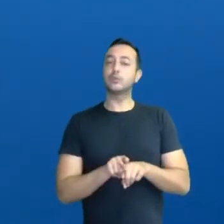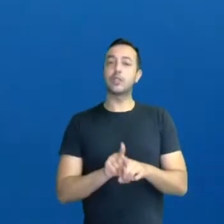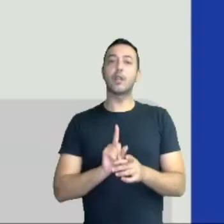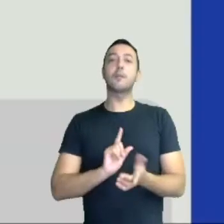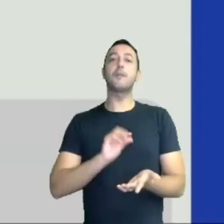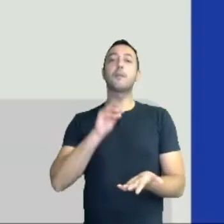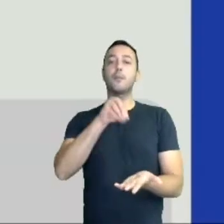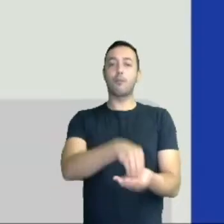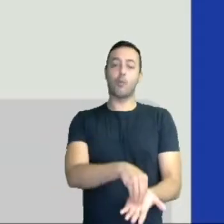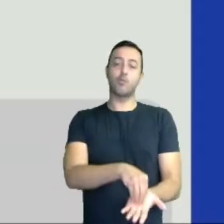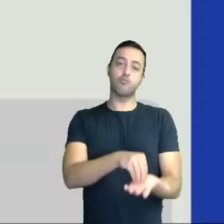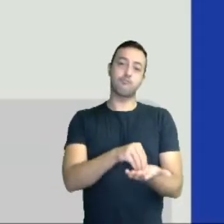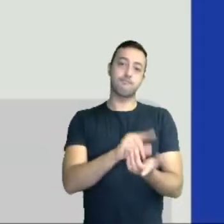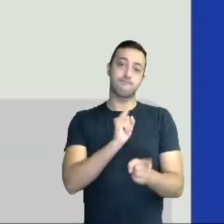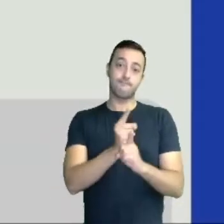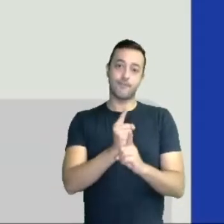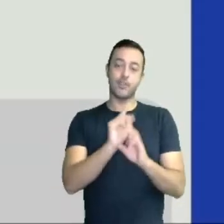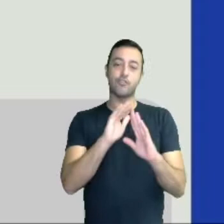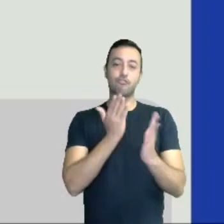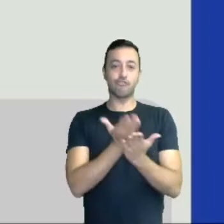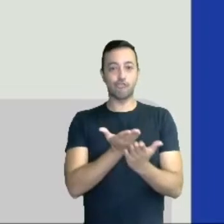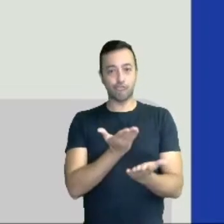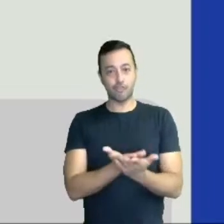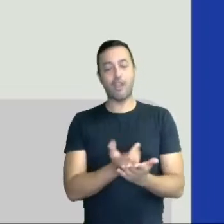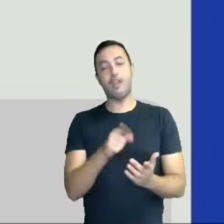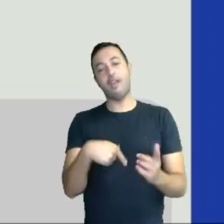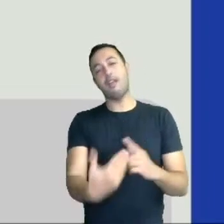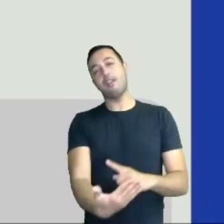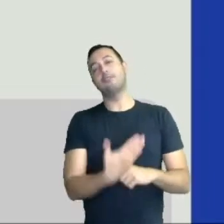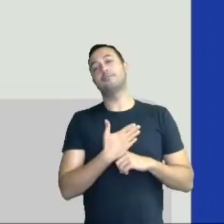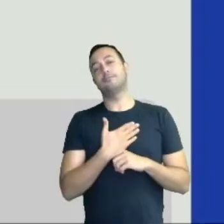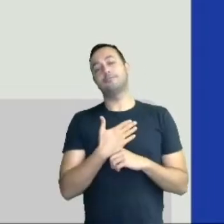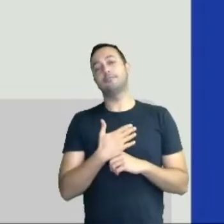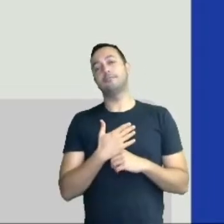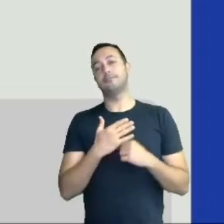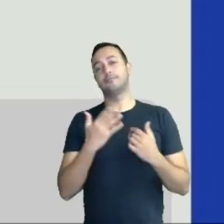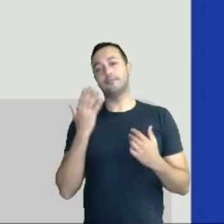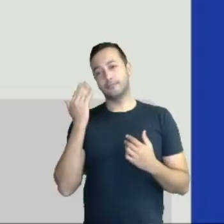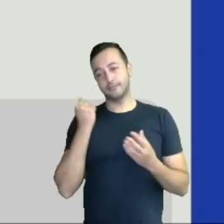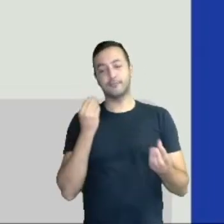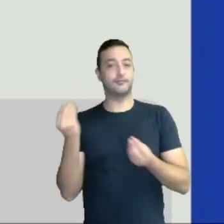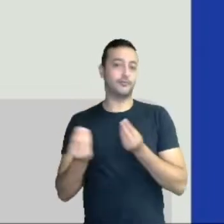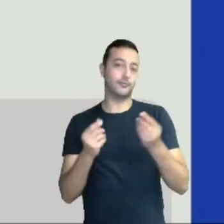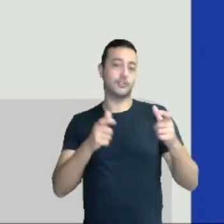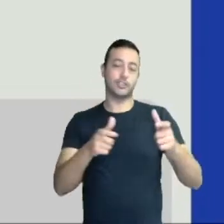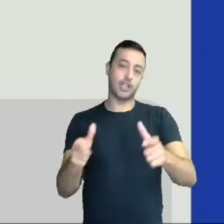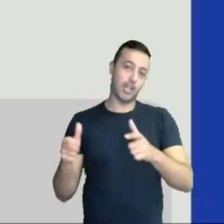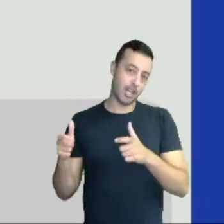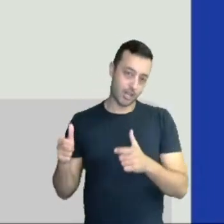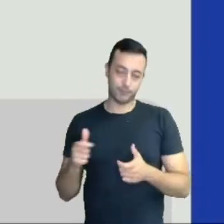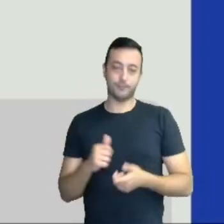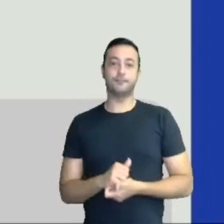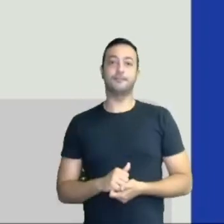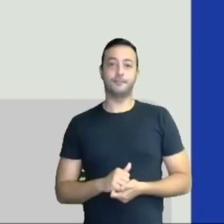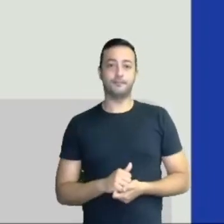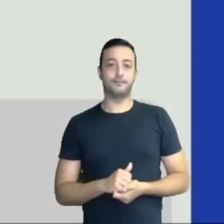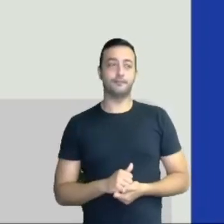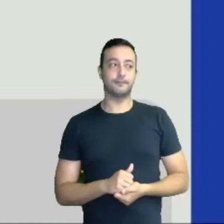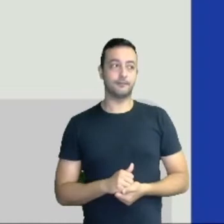de referência também, que a escola foi o meu ponto de referência, para saber onde é que estava o estádio de